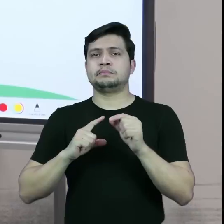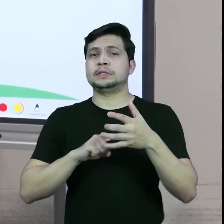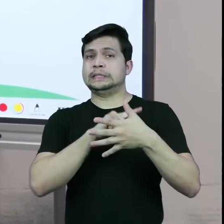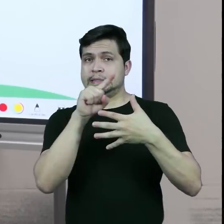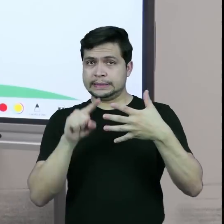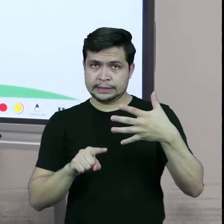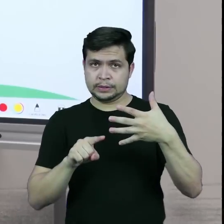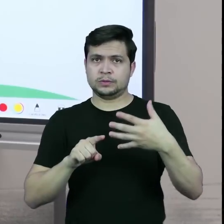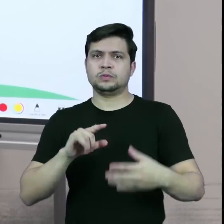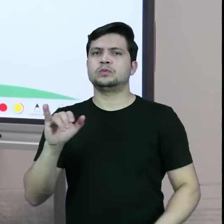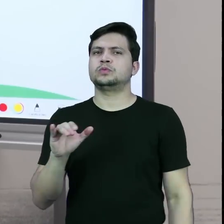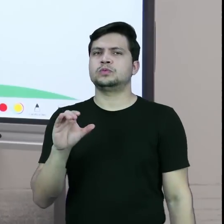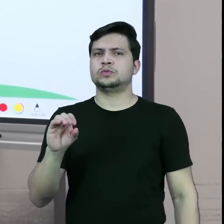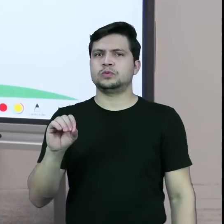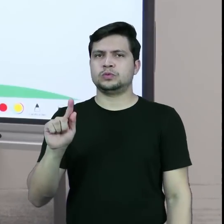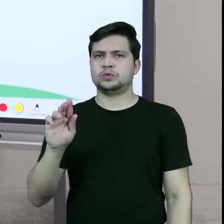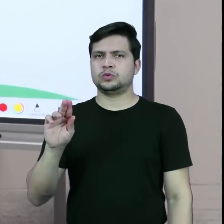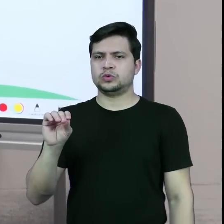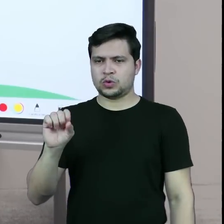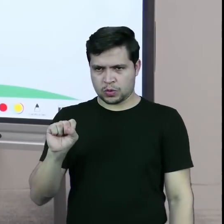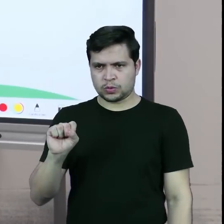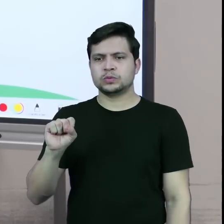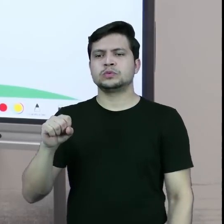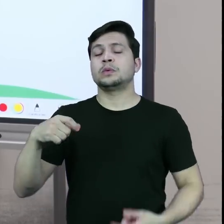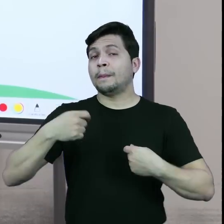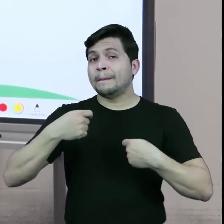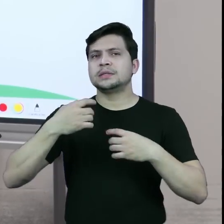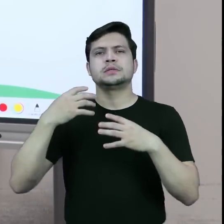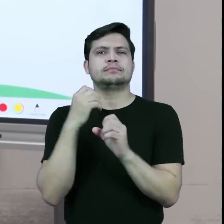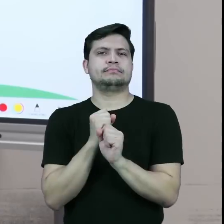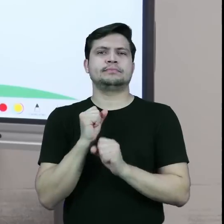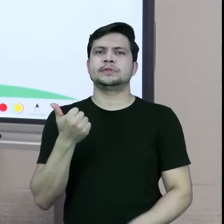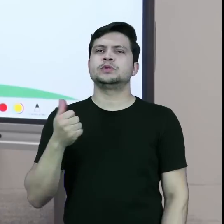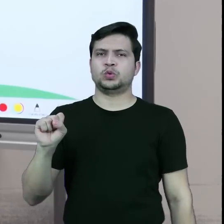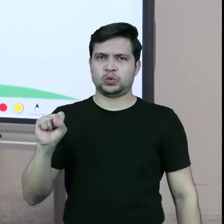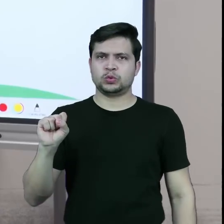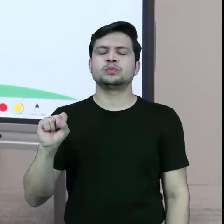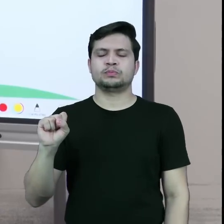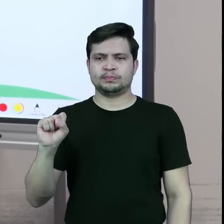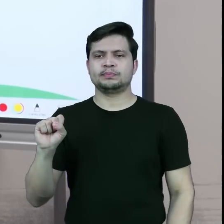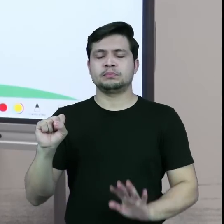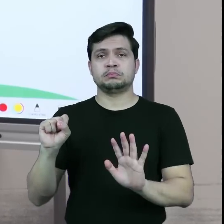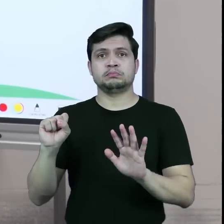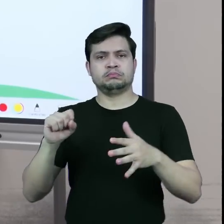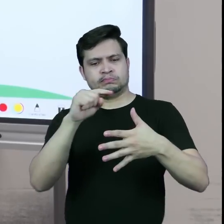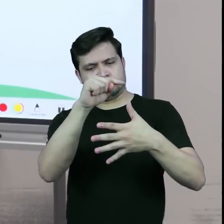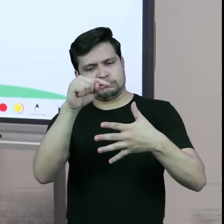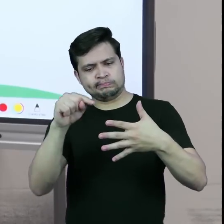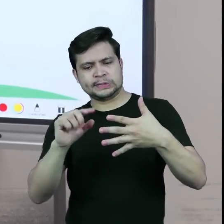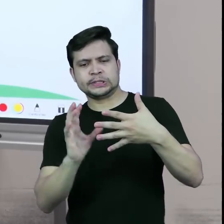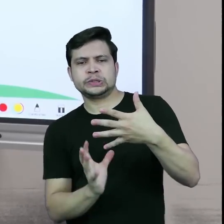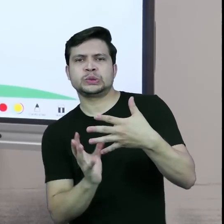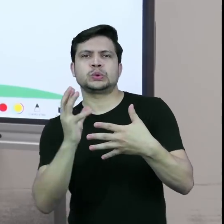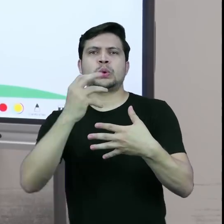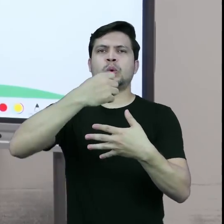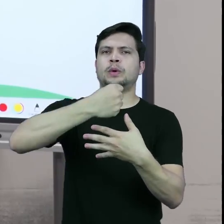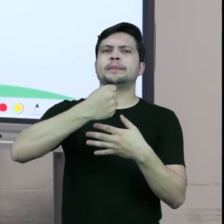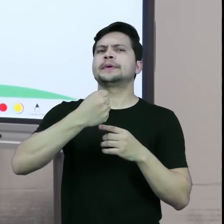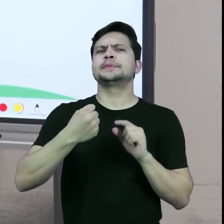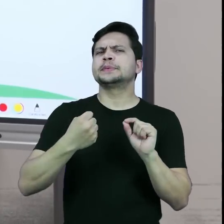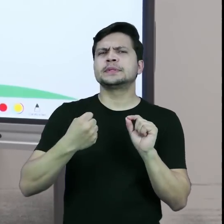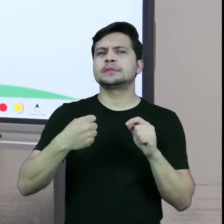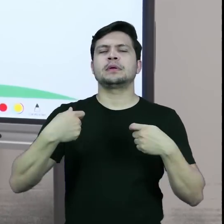Então, o que a gente vai fazer? A gente vai utilizar a definição de média. Ela é a soma dos valores dividido pela quantidade de